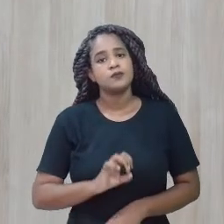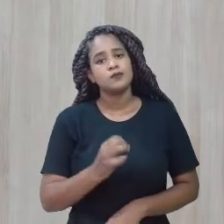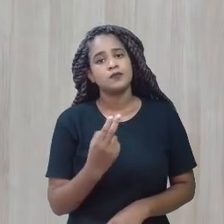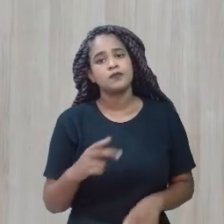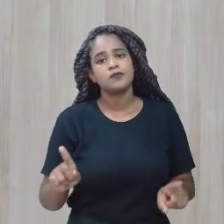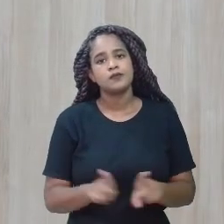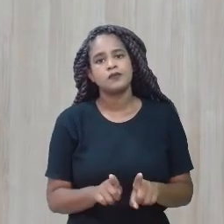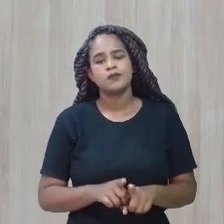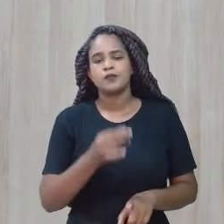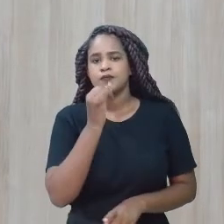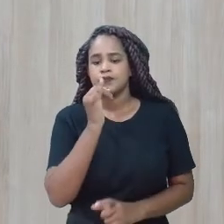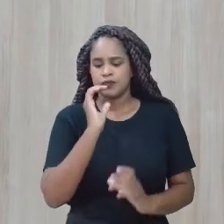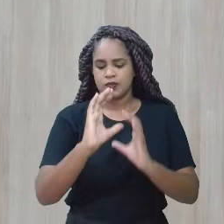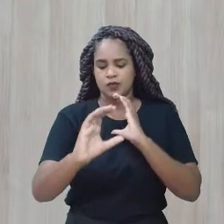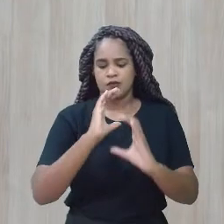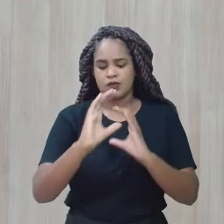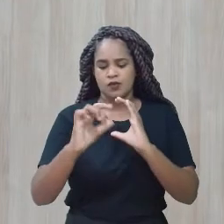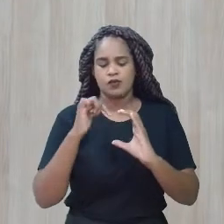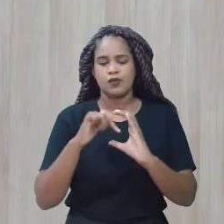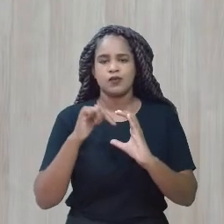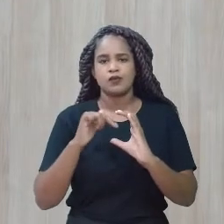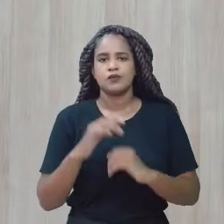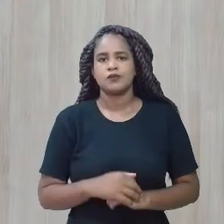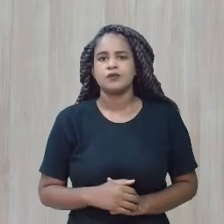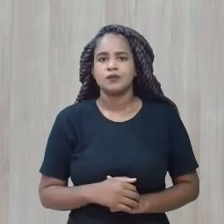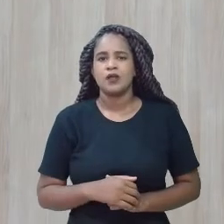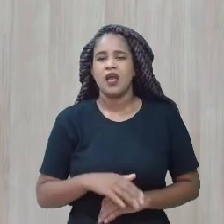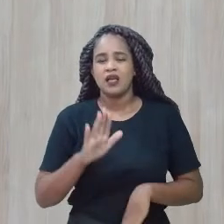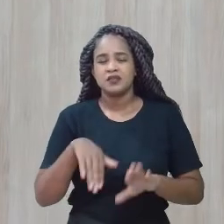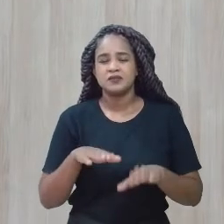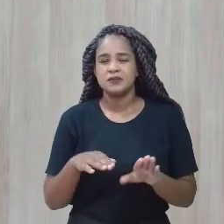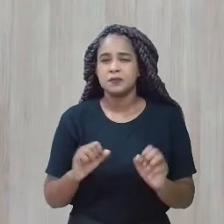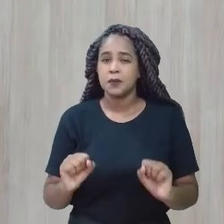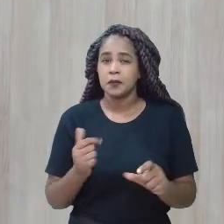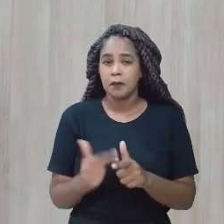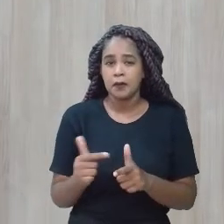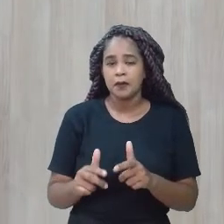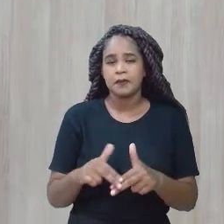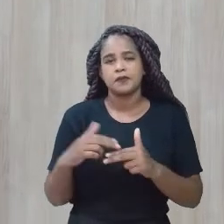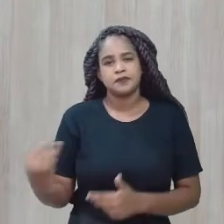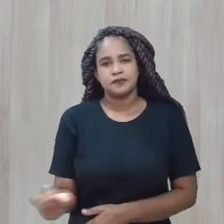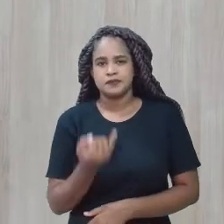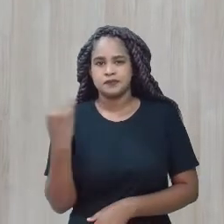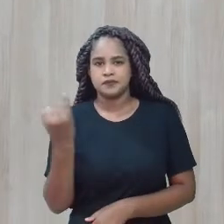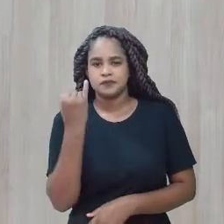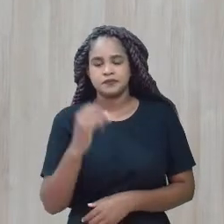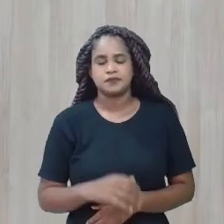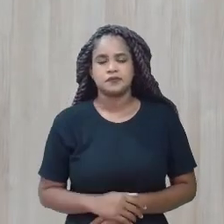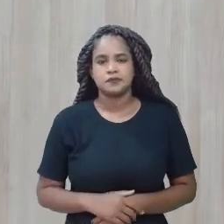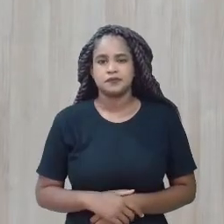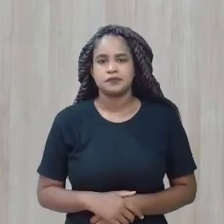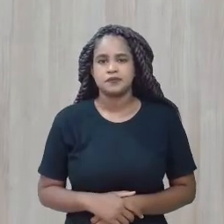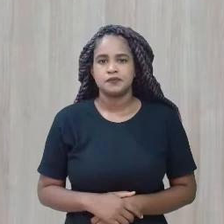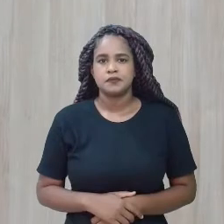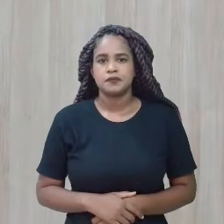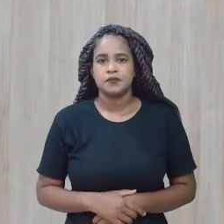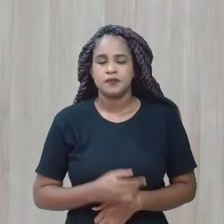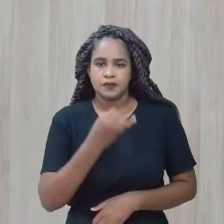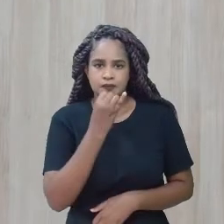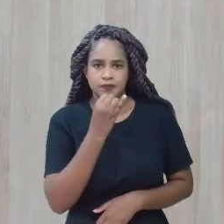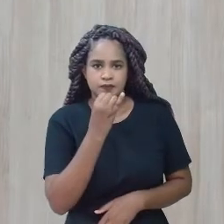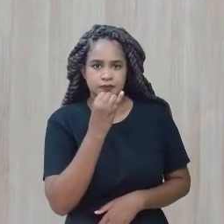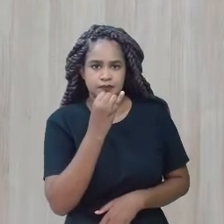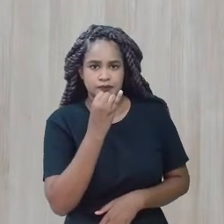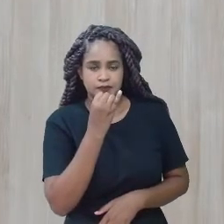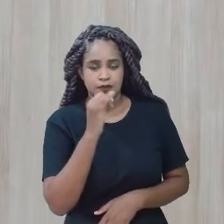termos essa comunicação, de certa forma, mal entendida. Então, é importante conversar ao telefone,